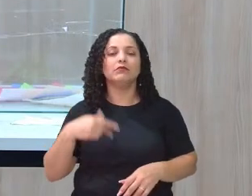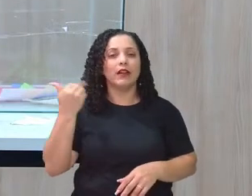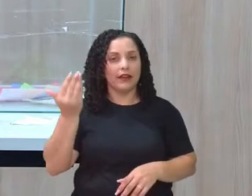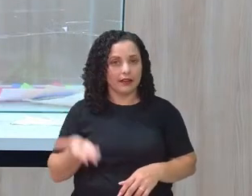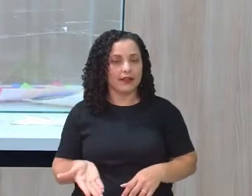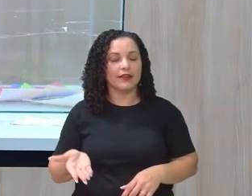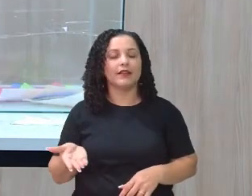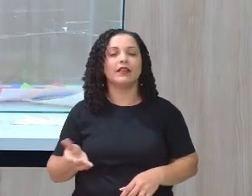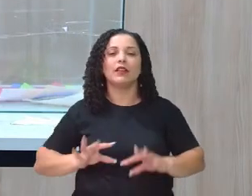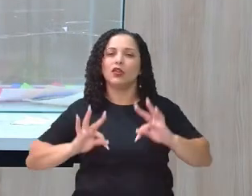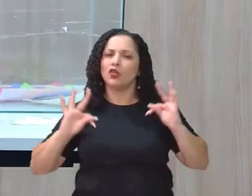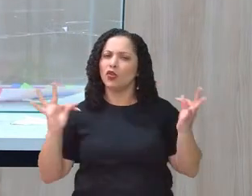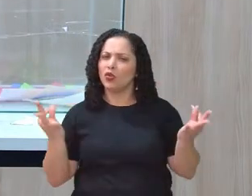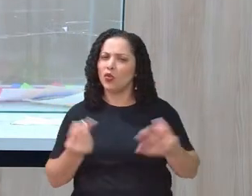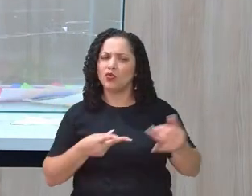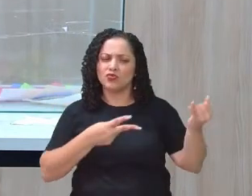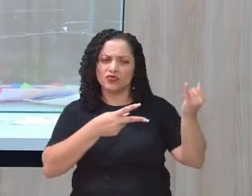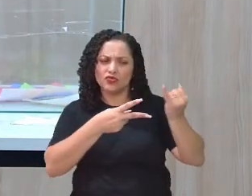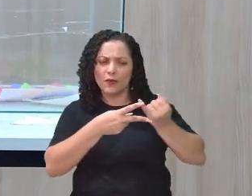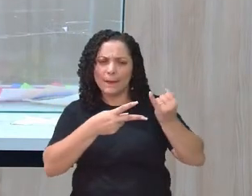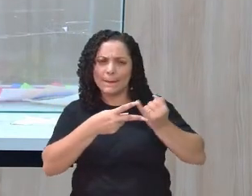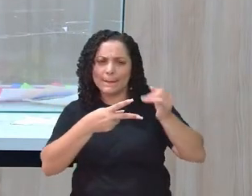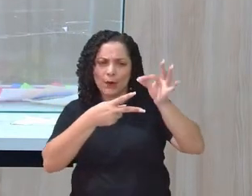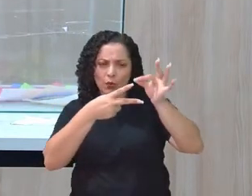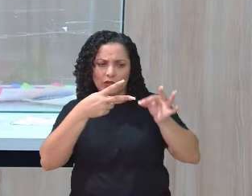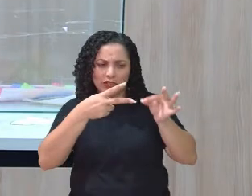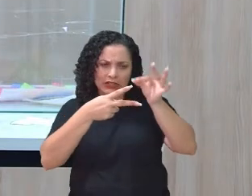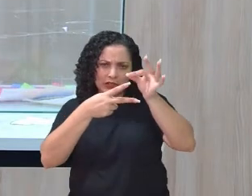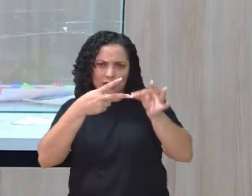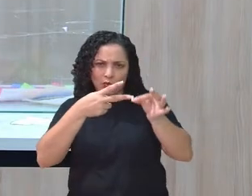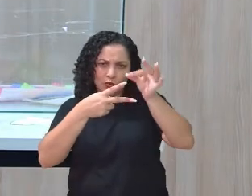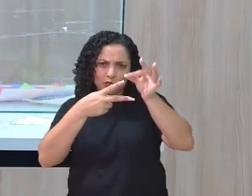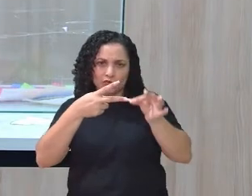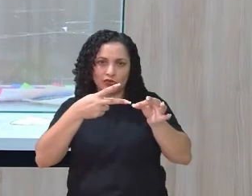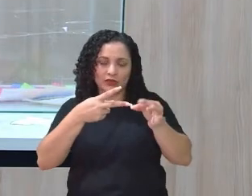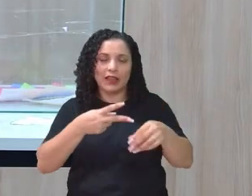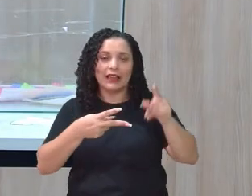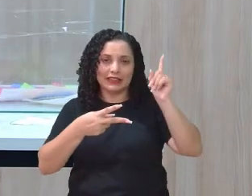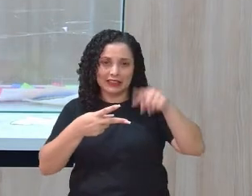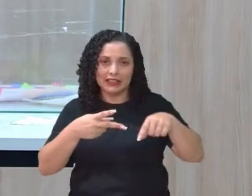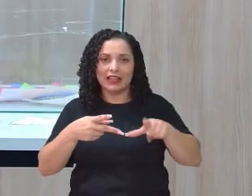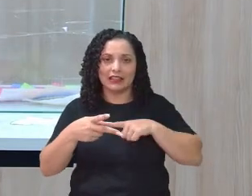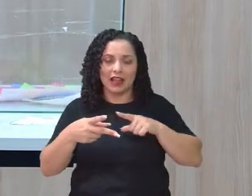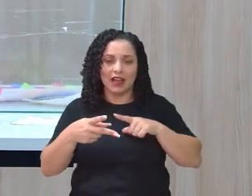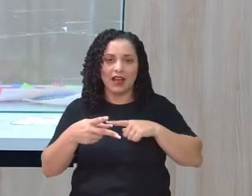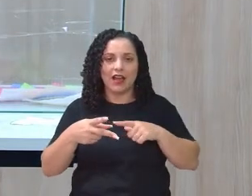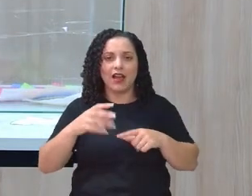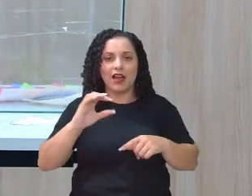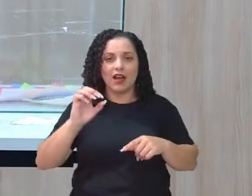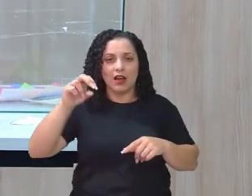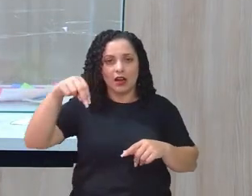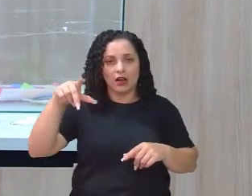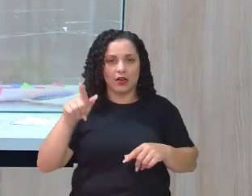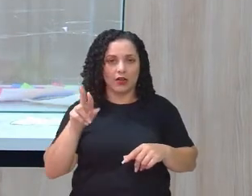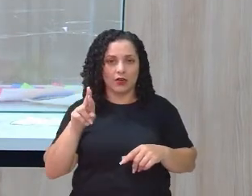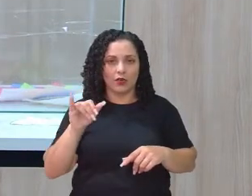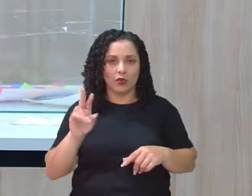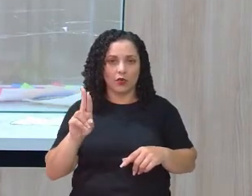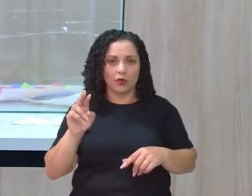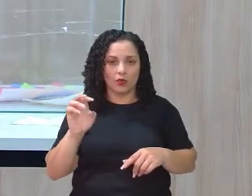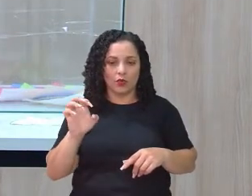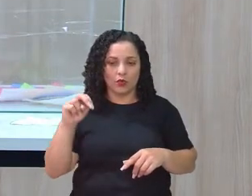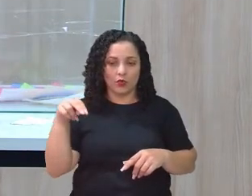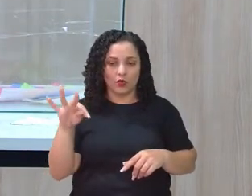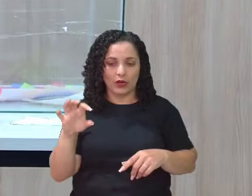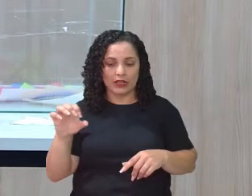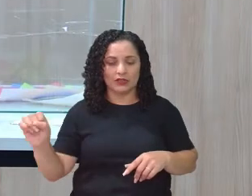que apresentam todos os lados e todos os ângulos congruentes, tá? Que possuem a mesma medida. Então,